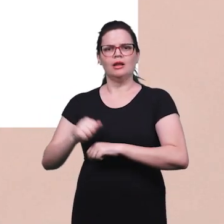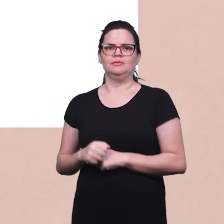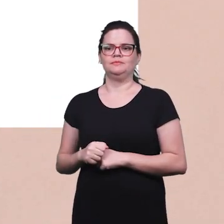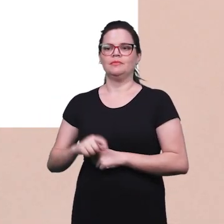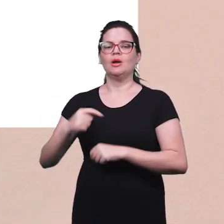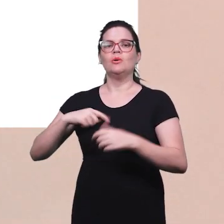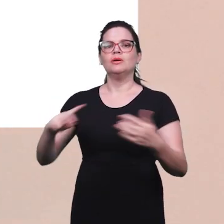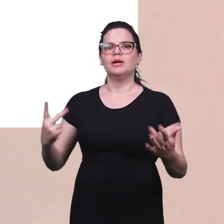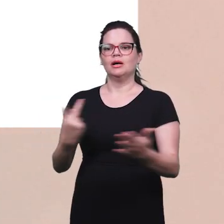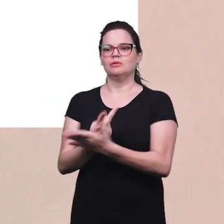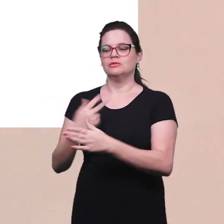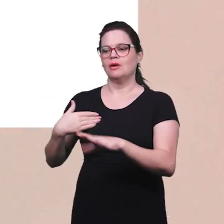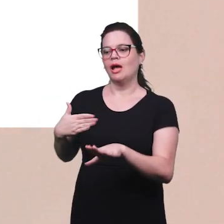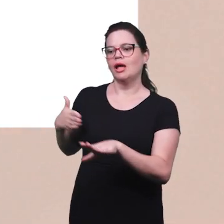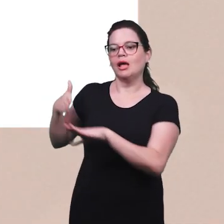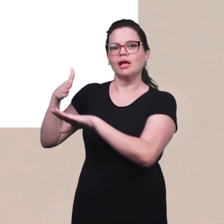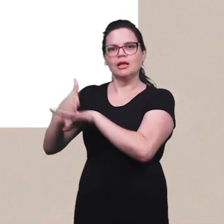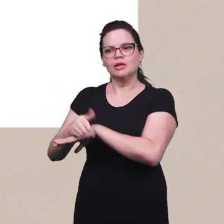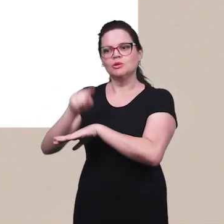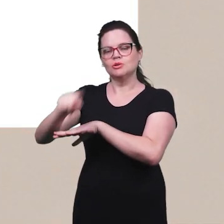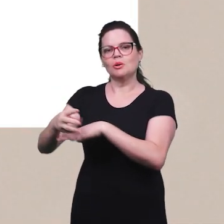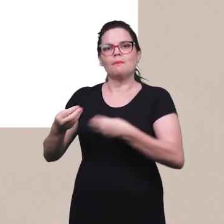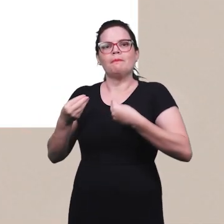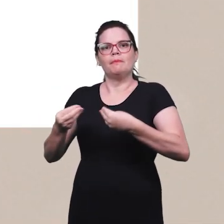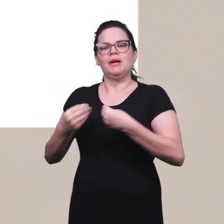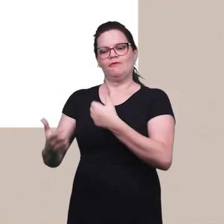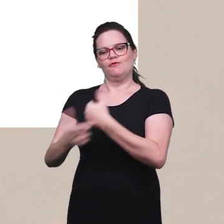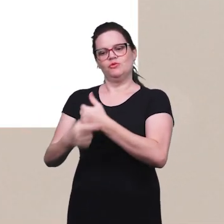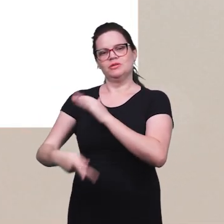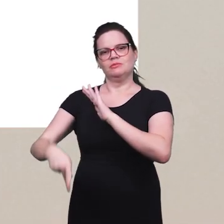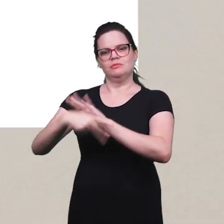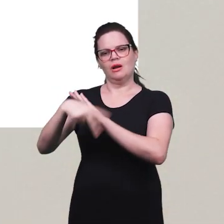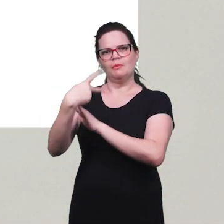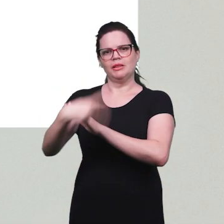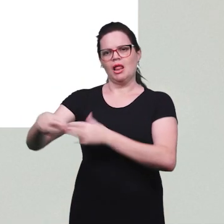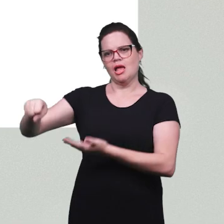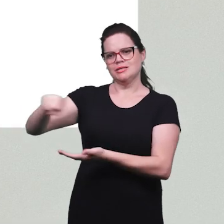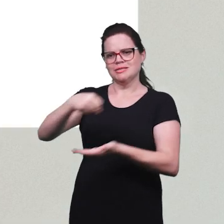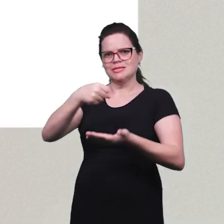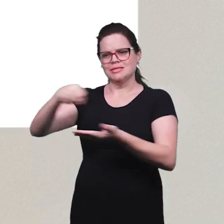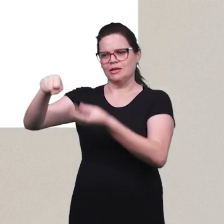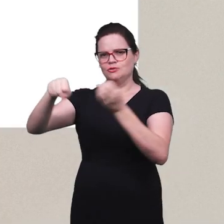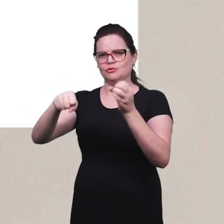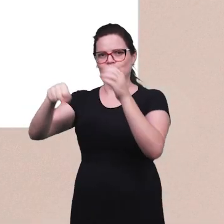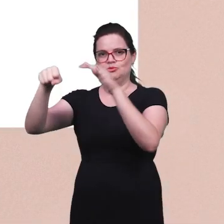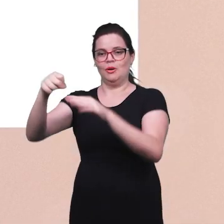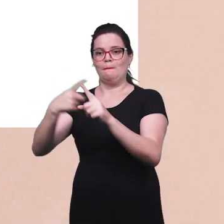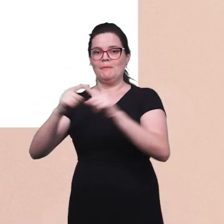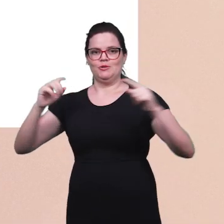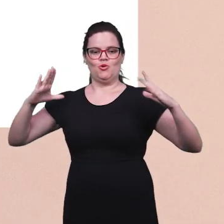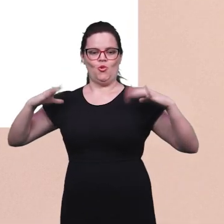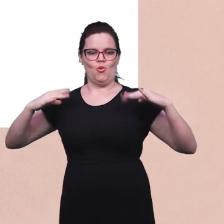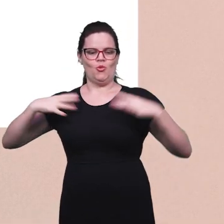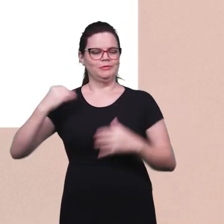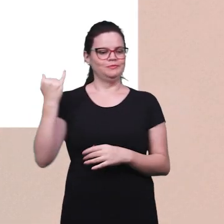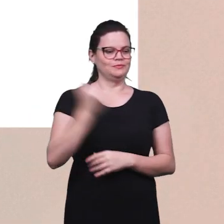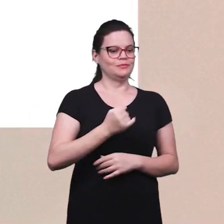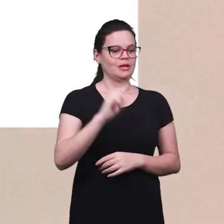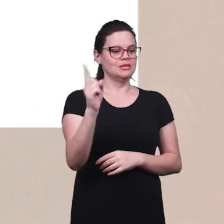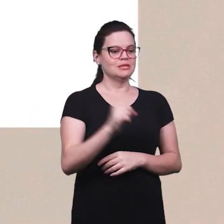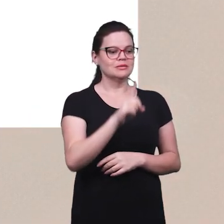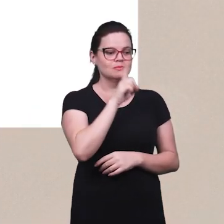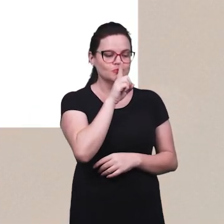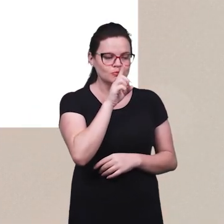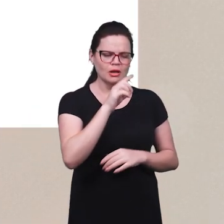sorte entrar no templo do Senhor para oferecer incenso. Mas o anjo lhe disse: